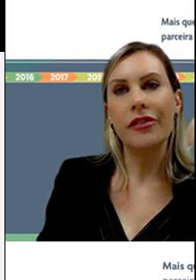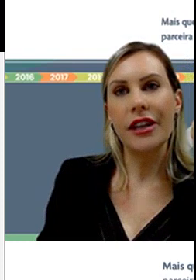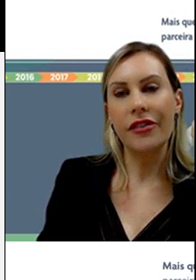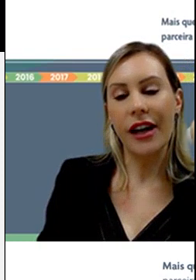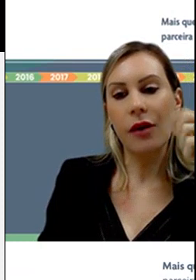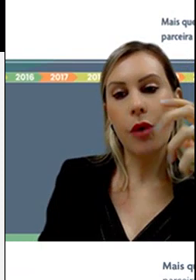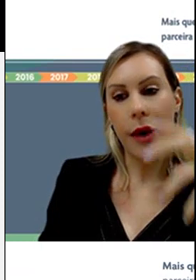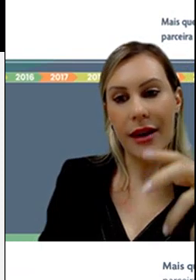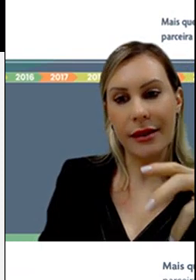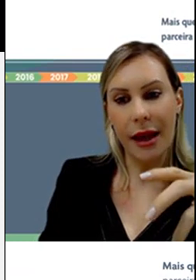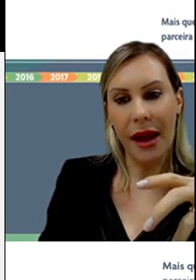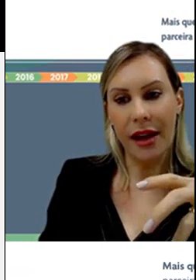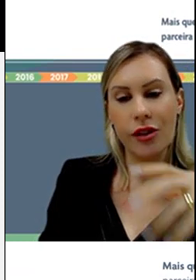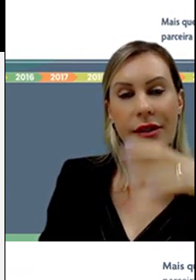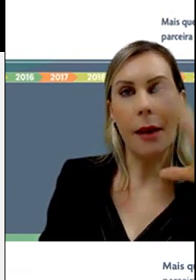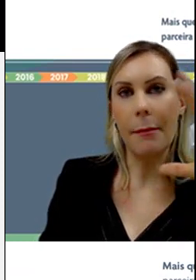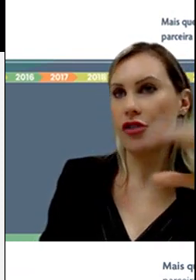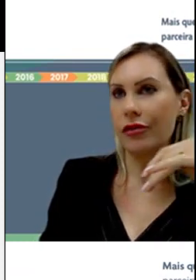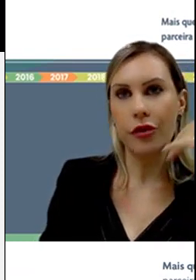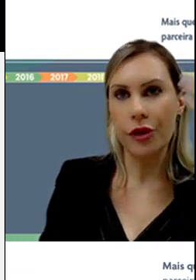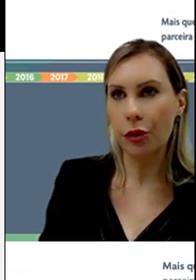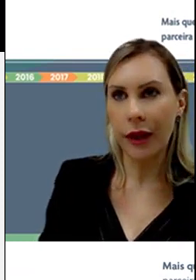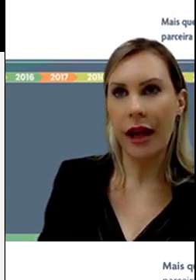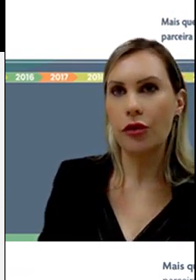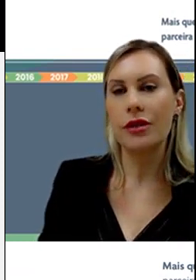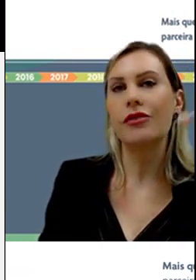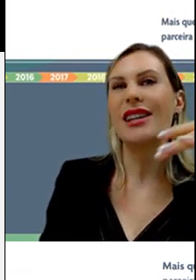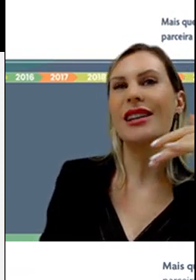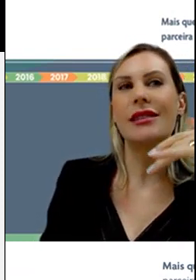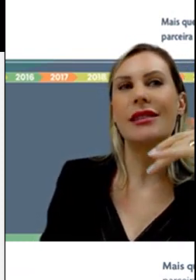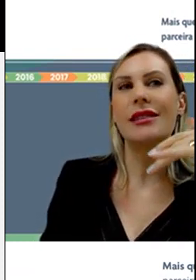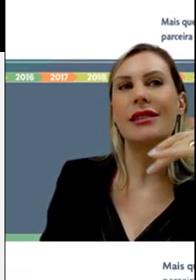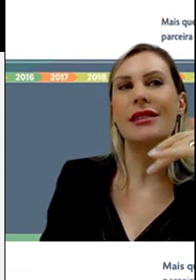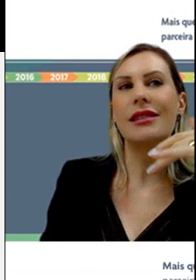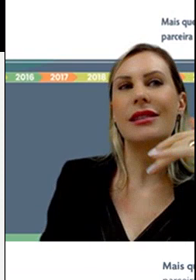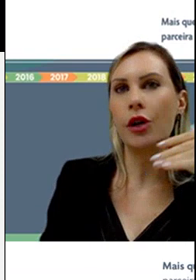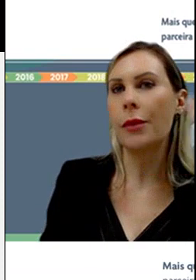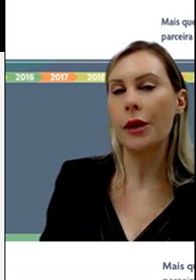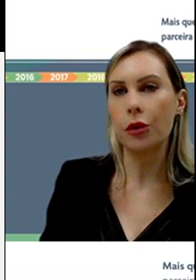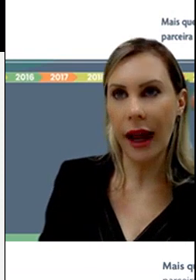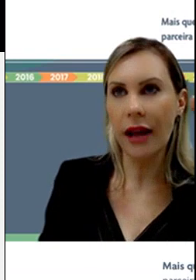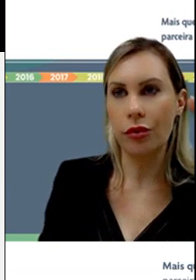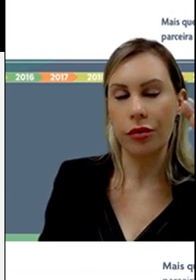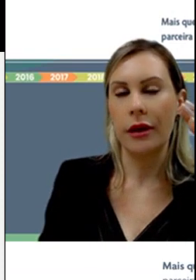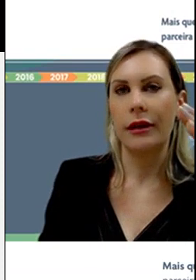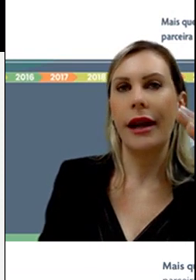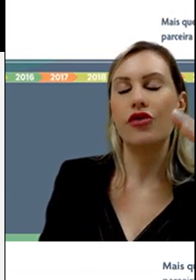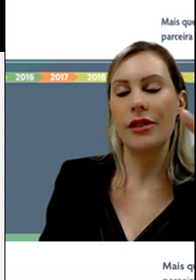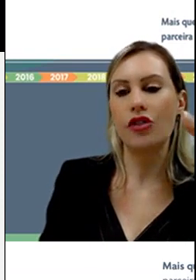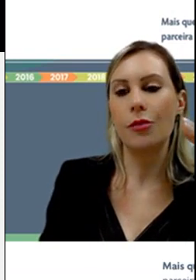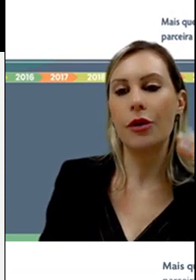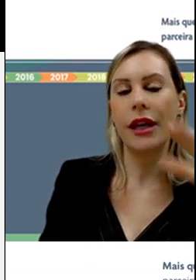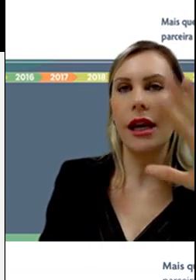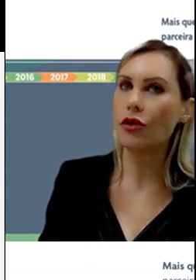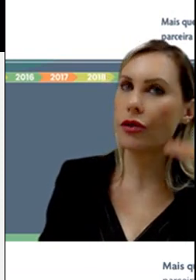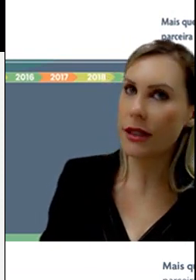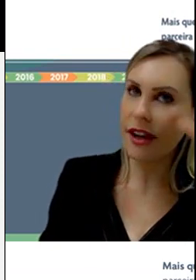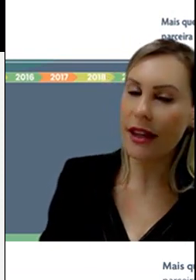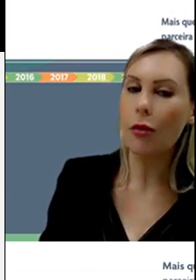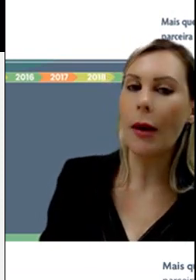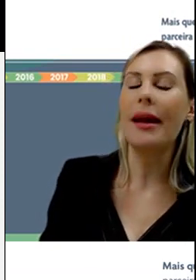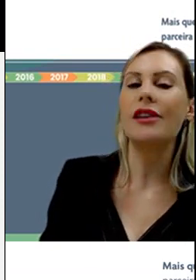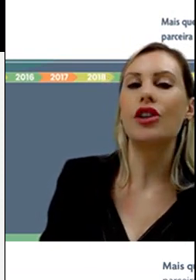Vamos verificar qual é essa média. Se a média for o seu teto, se você sempre contribuiu pelo teto, né, de